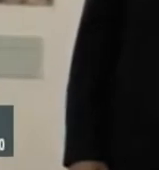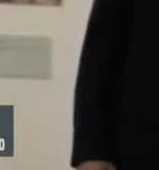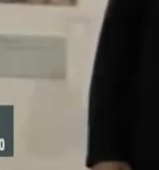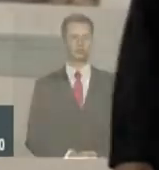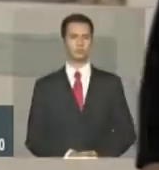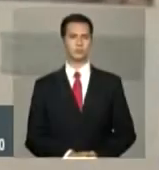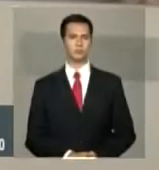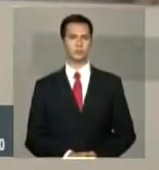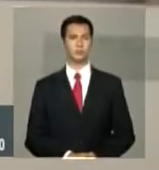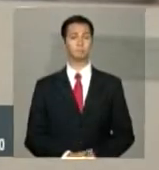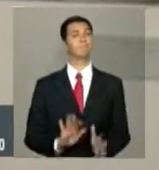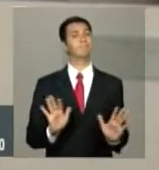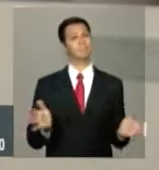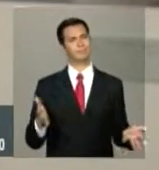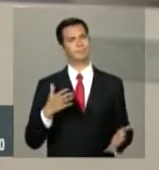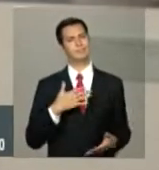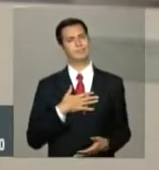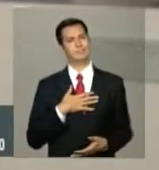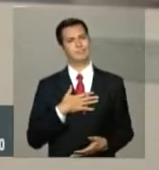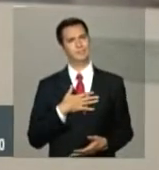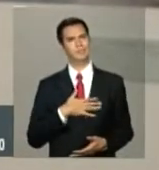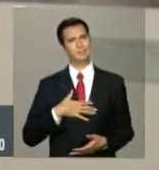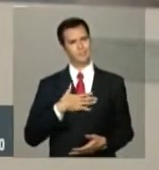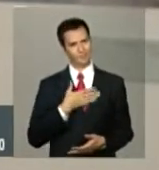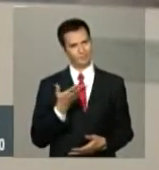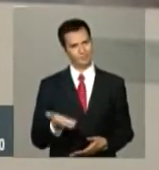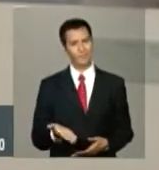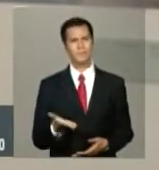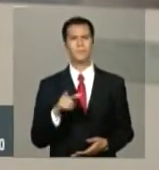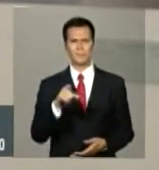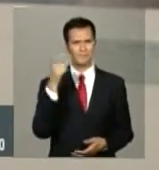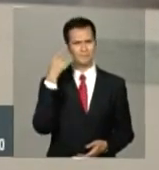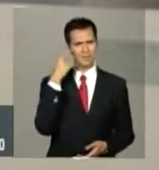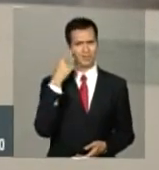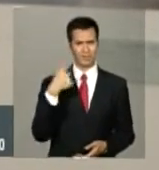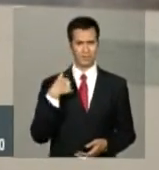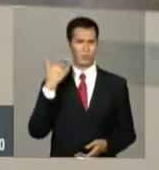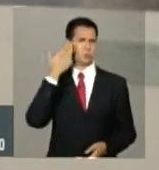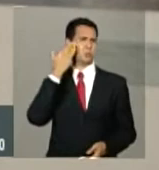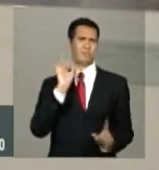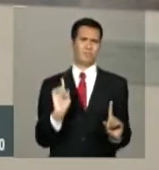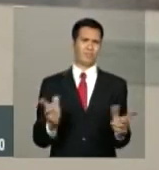Meu querido, você acha que adianta alguma coisa eu não entender?